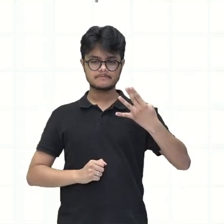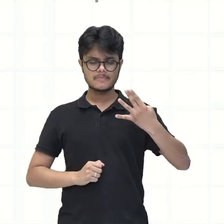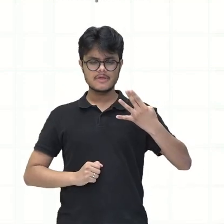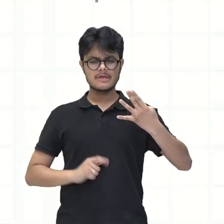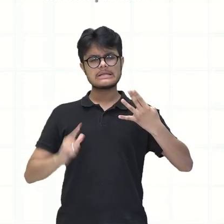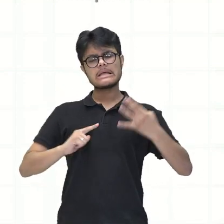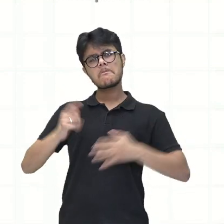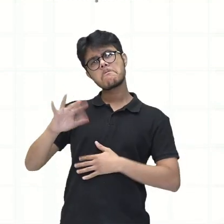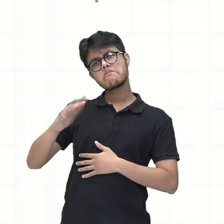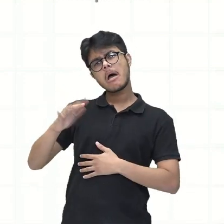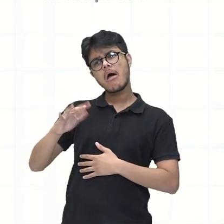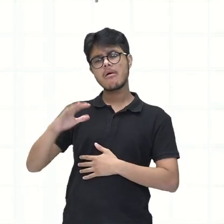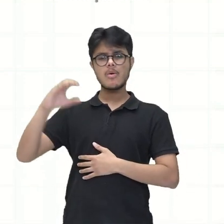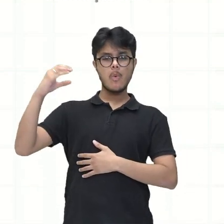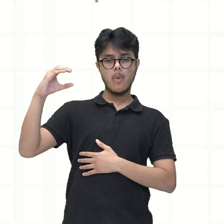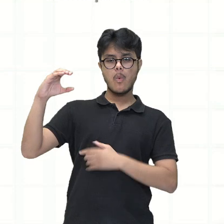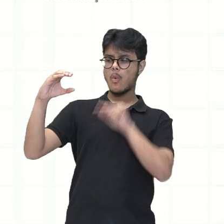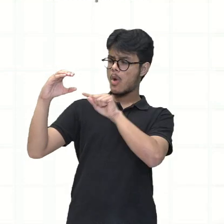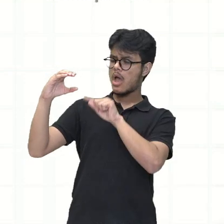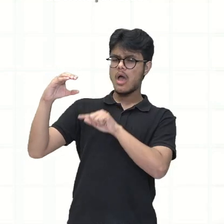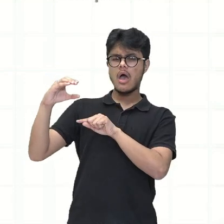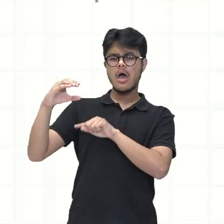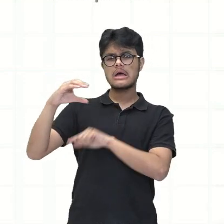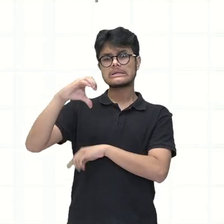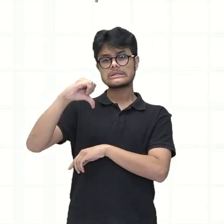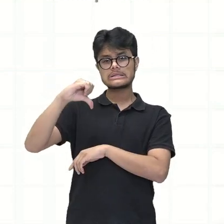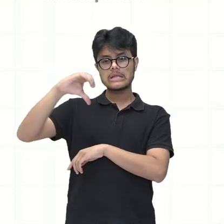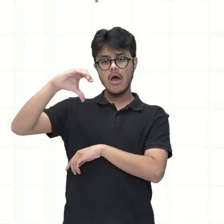de aproximadamente